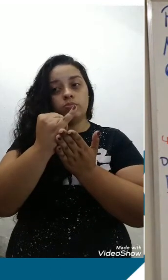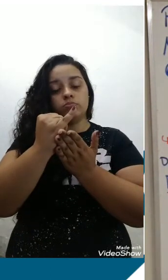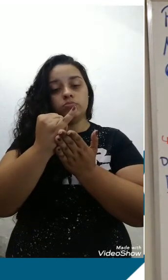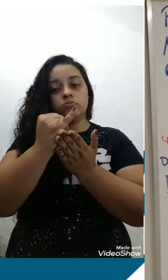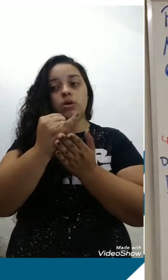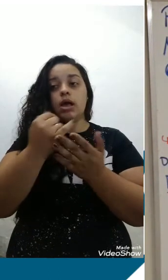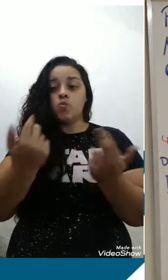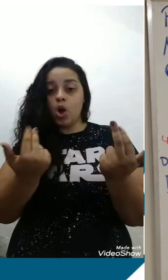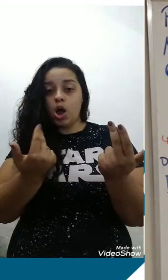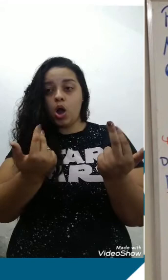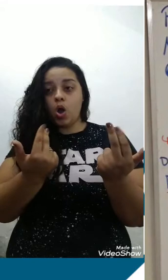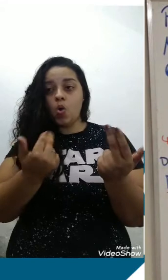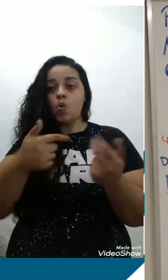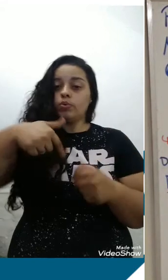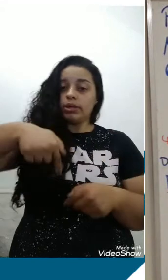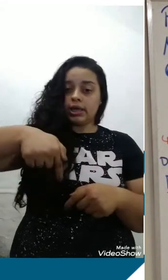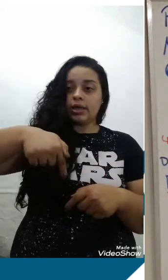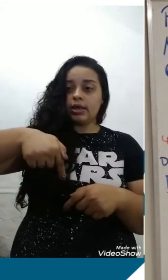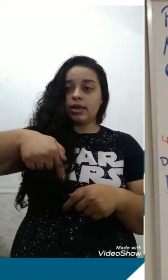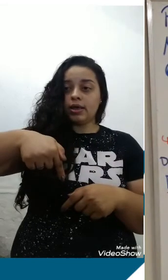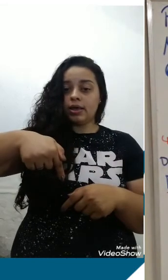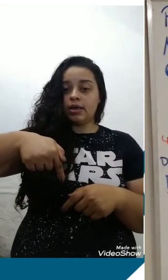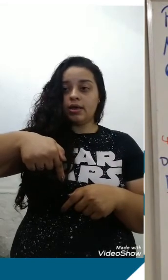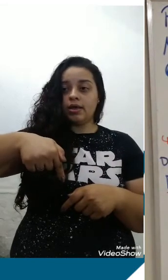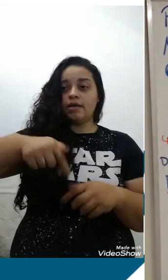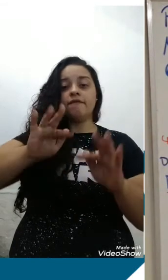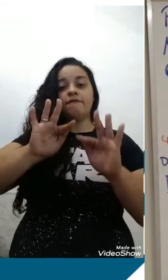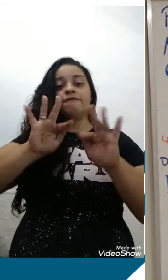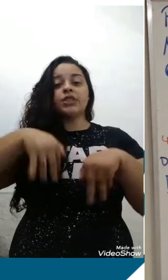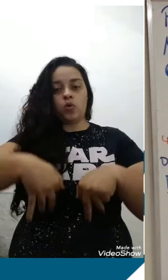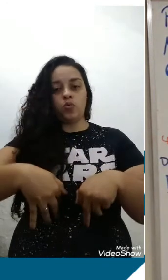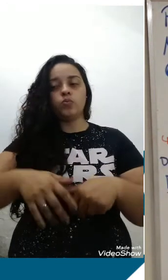inicial é igual ao Q